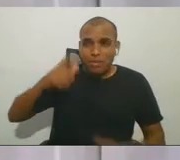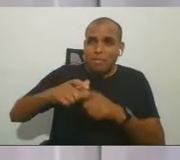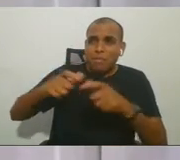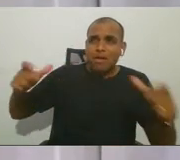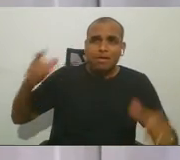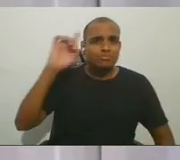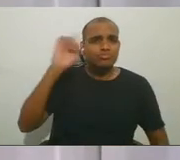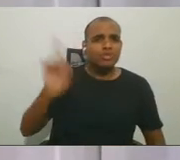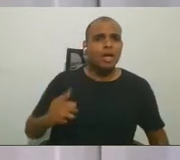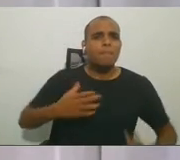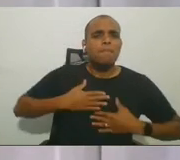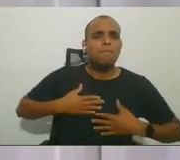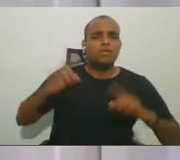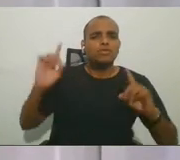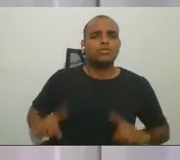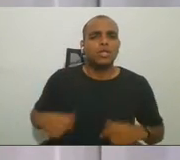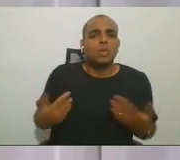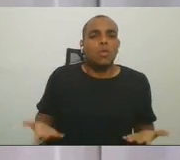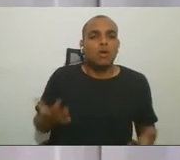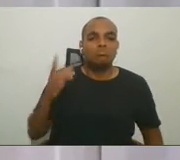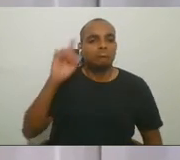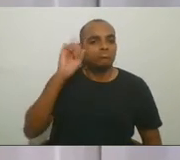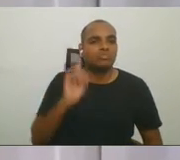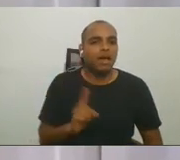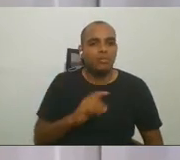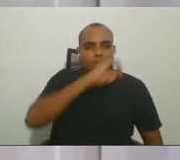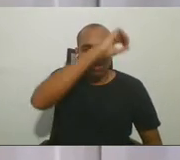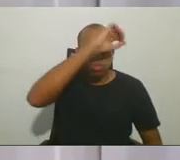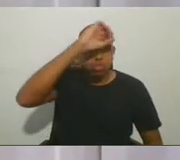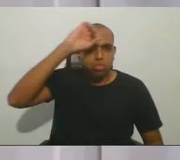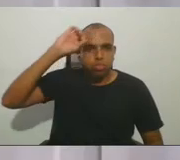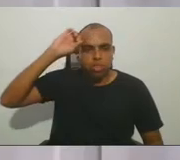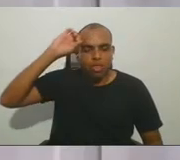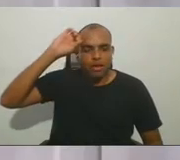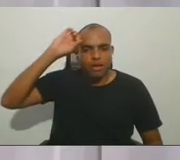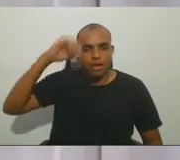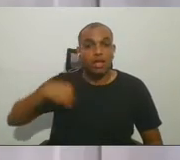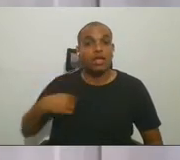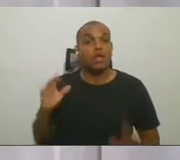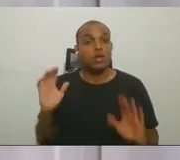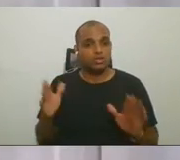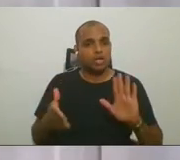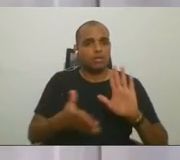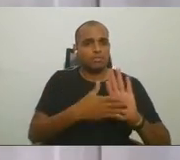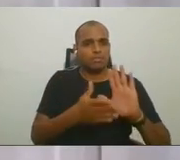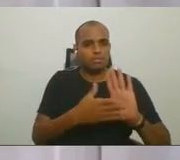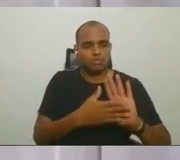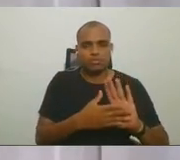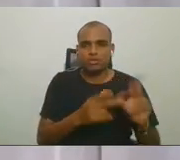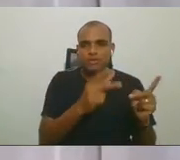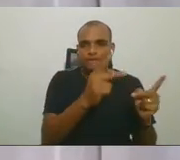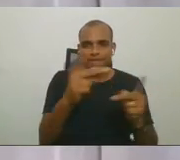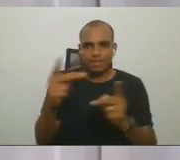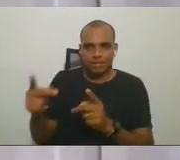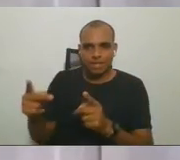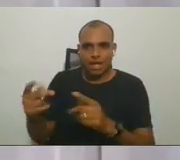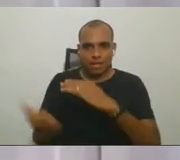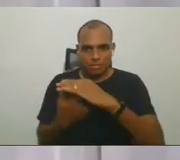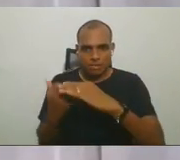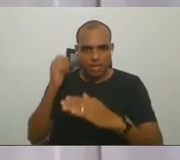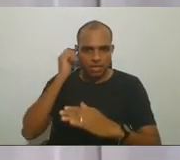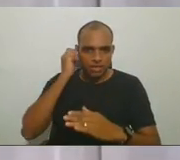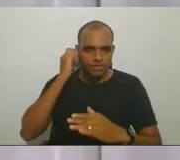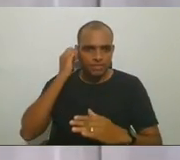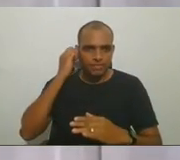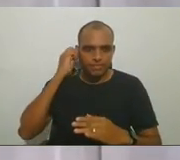questões. Eu propus de ir aos lugares de trabalho, ao chegar algo assim como um